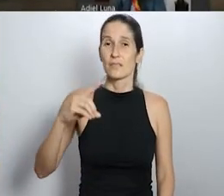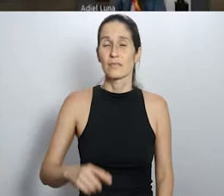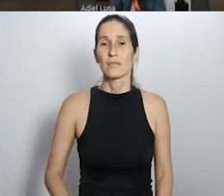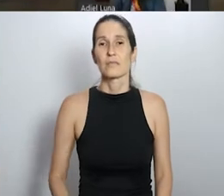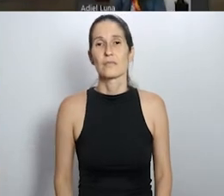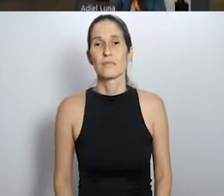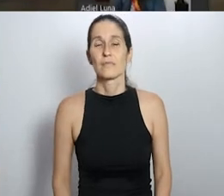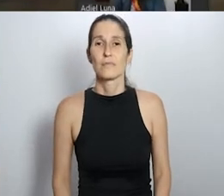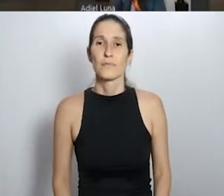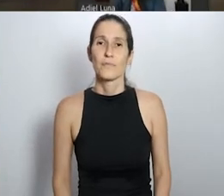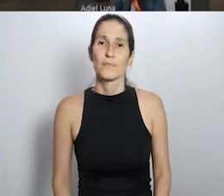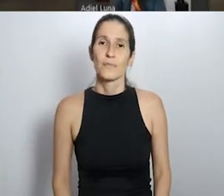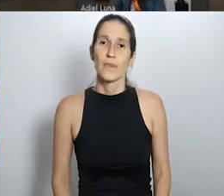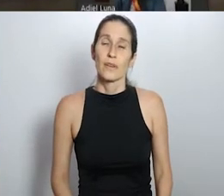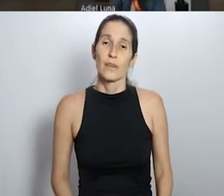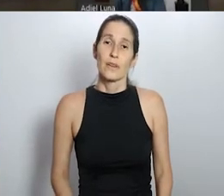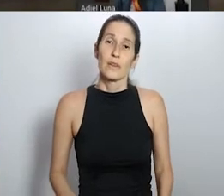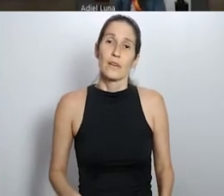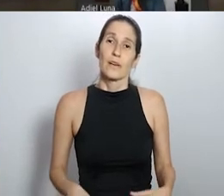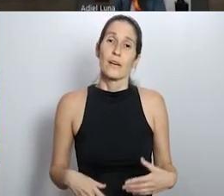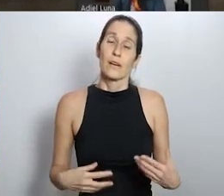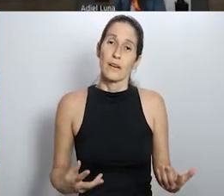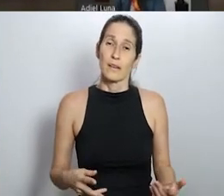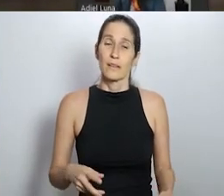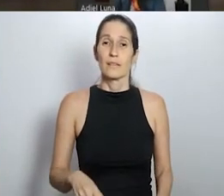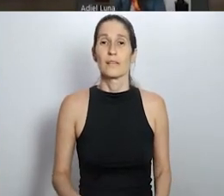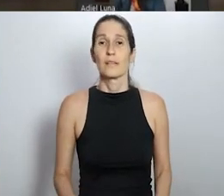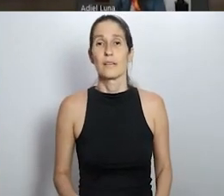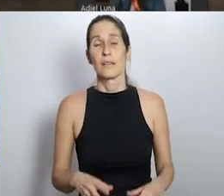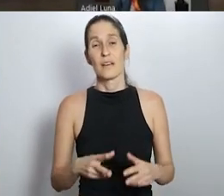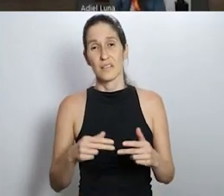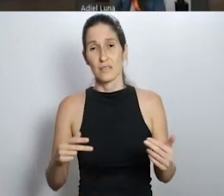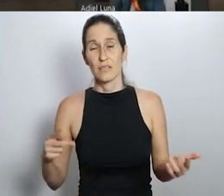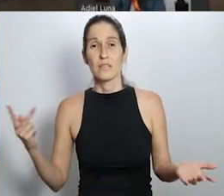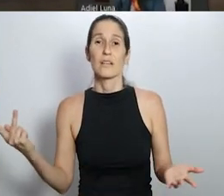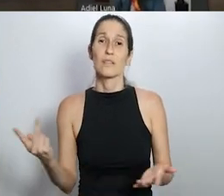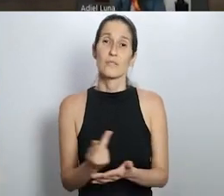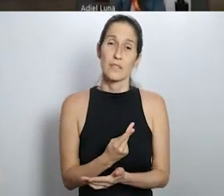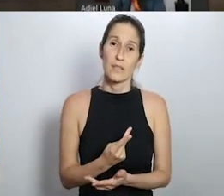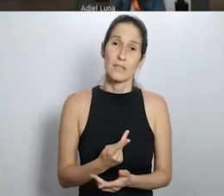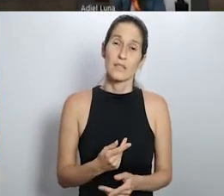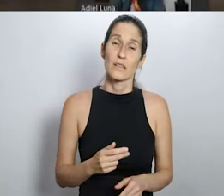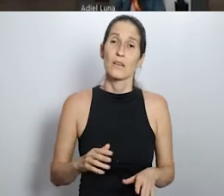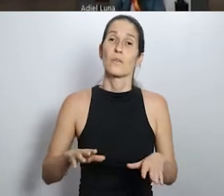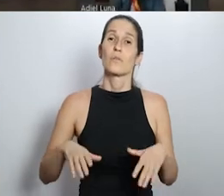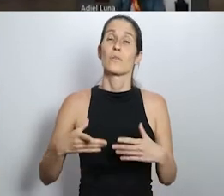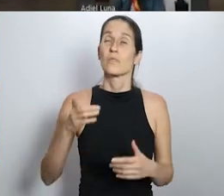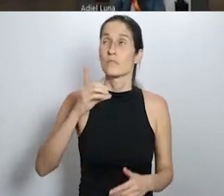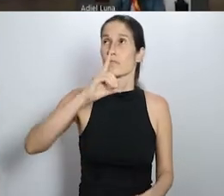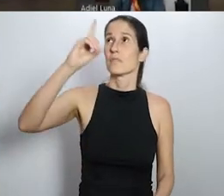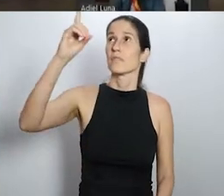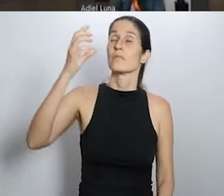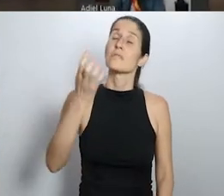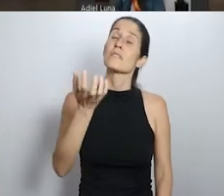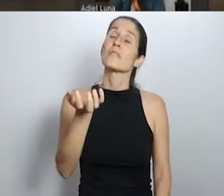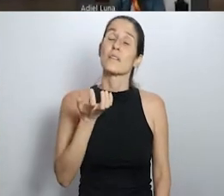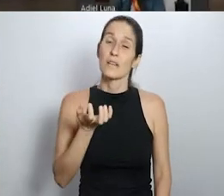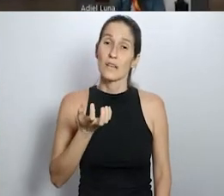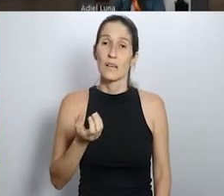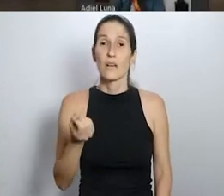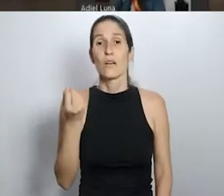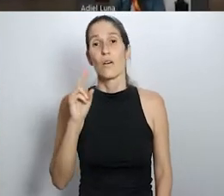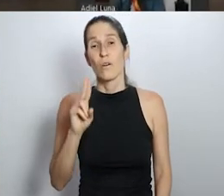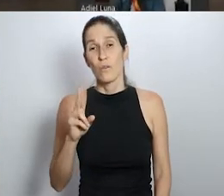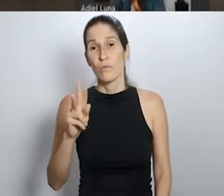da árvore sem que Deus permita, vamos sentir ou displicência dos homens ou vontade de Deus, mas